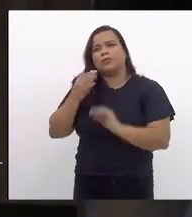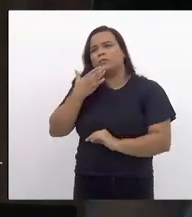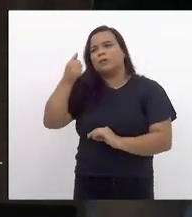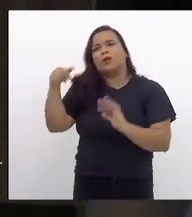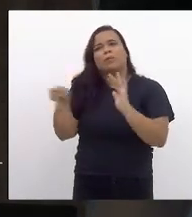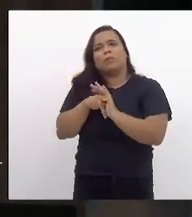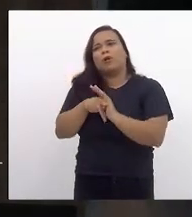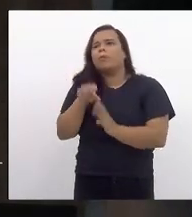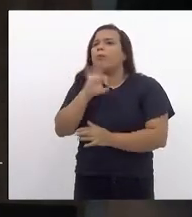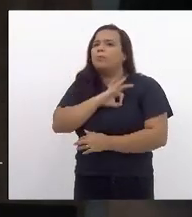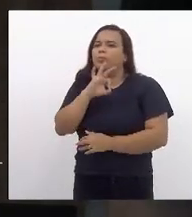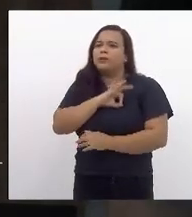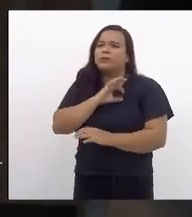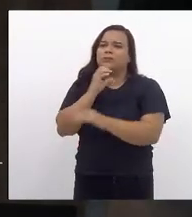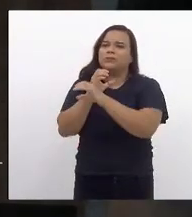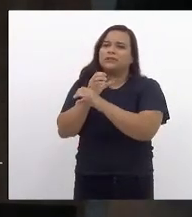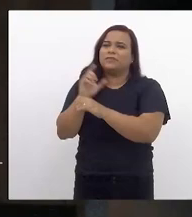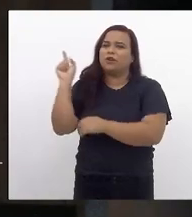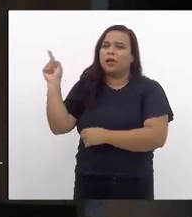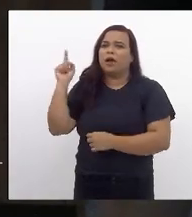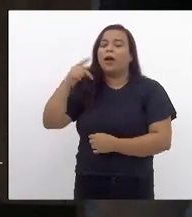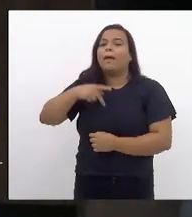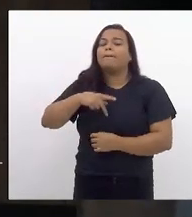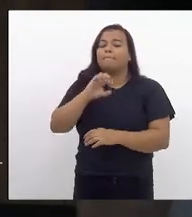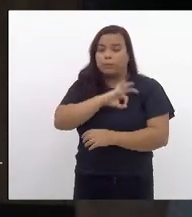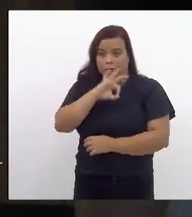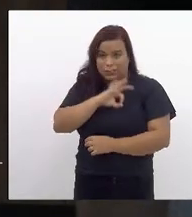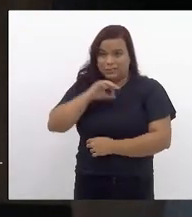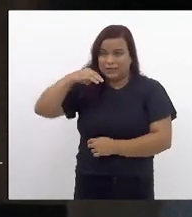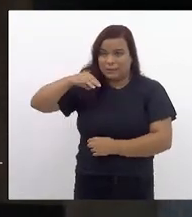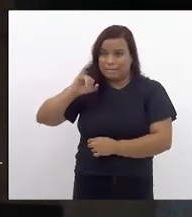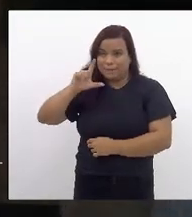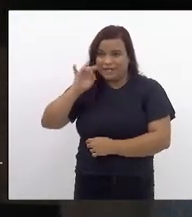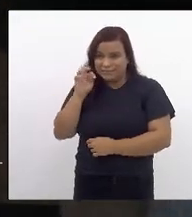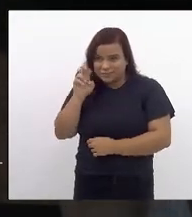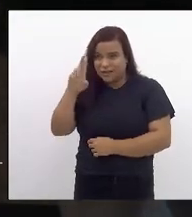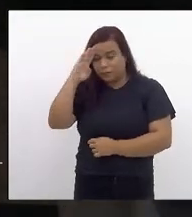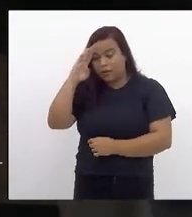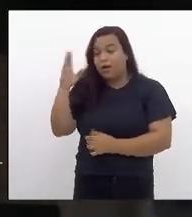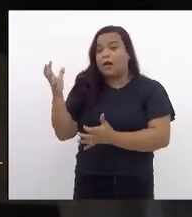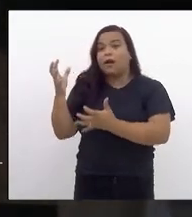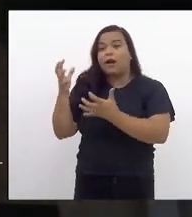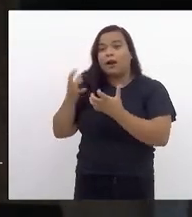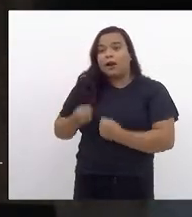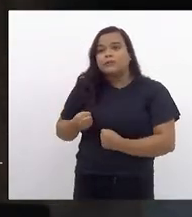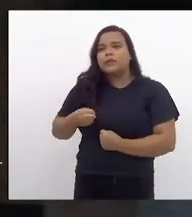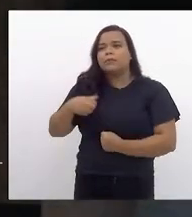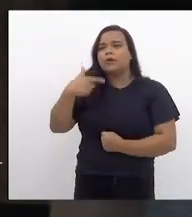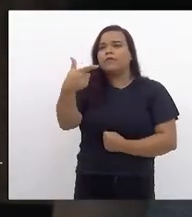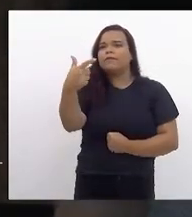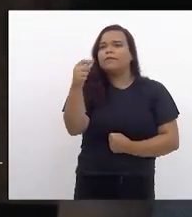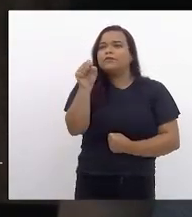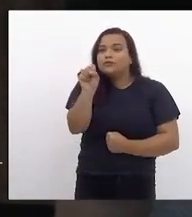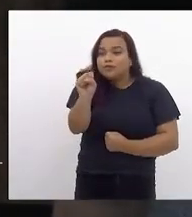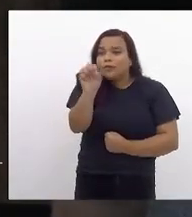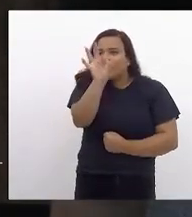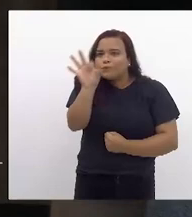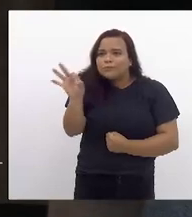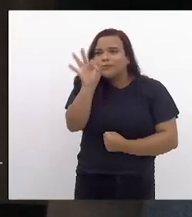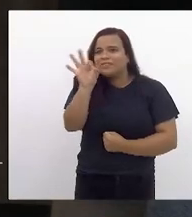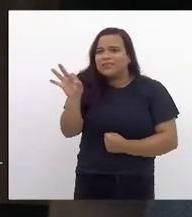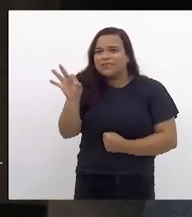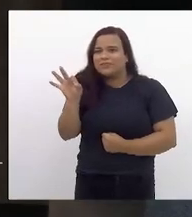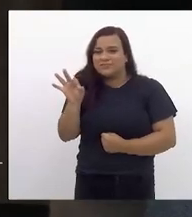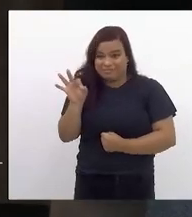Polícia Militar recebeu 28%, e a Polícia Civil está recebendo entre 15% e 18%. A